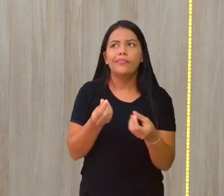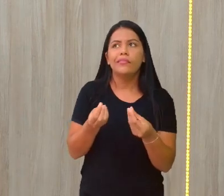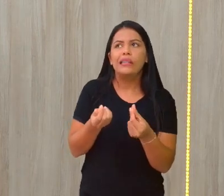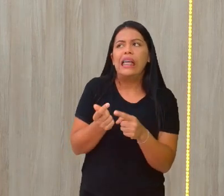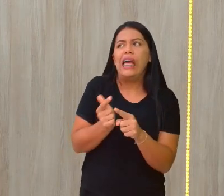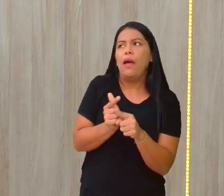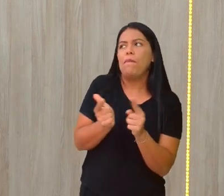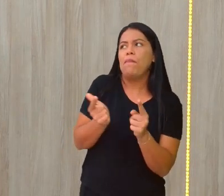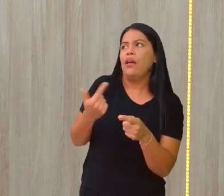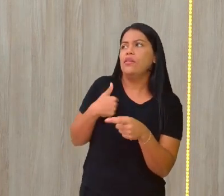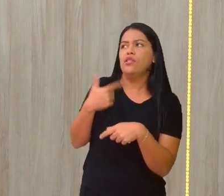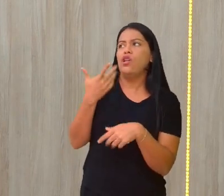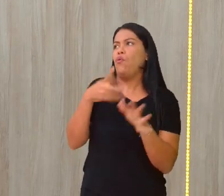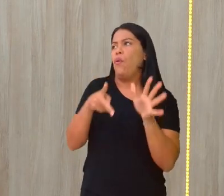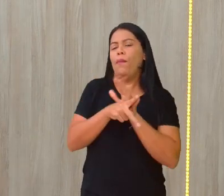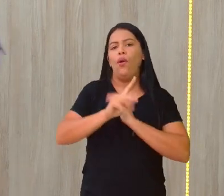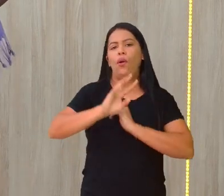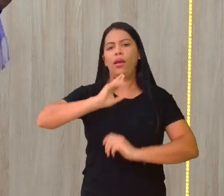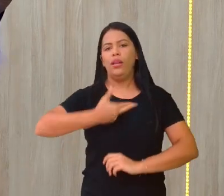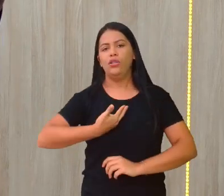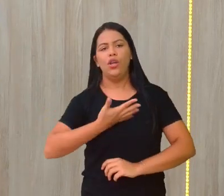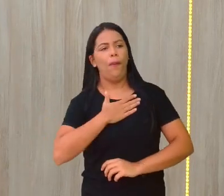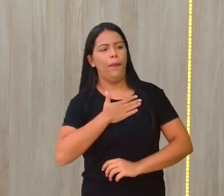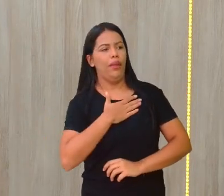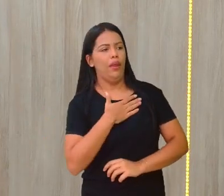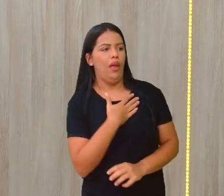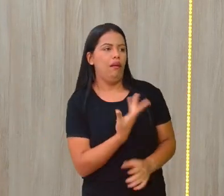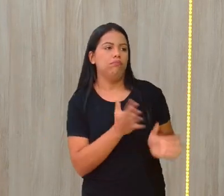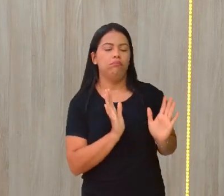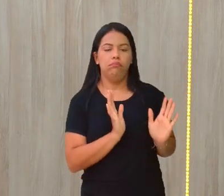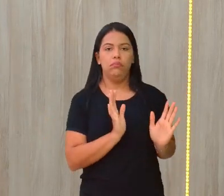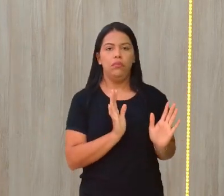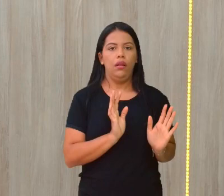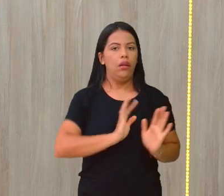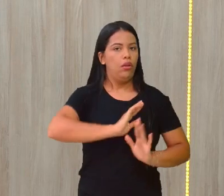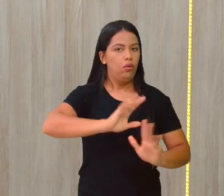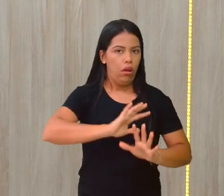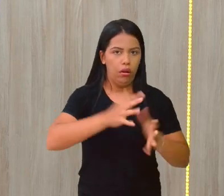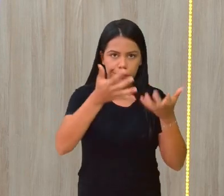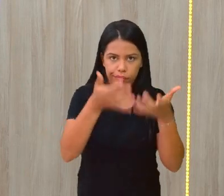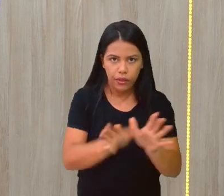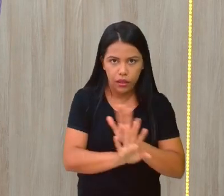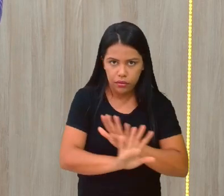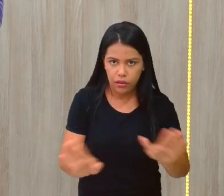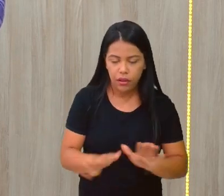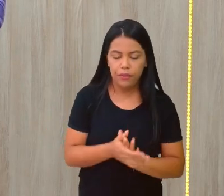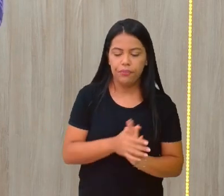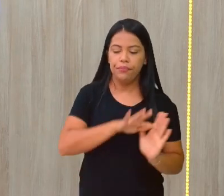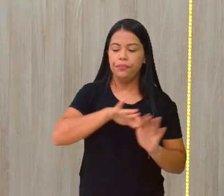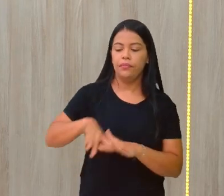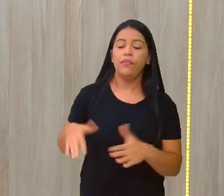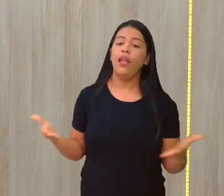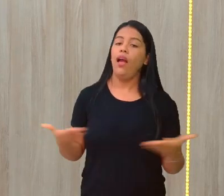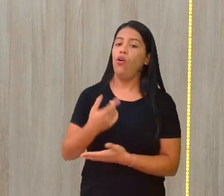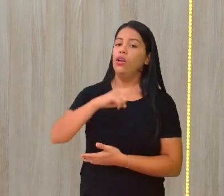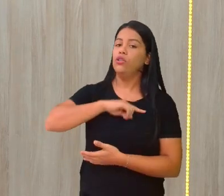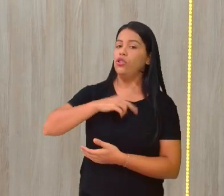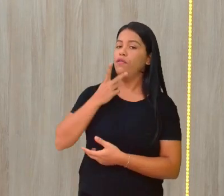tal religiosidade, eu sou de tal religiosidade. Não. O que nós estamos falando aqui é sobre